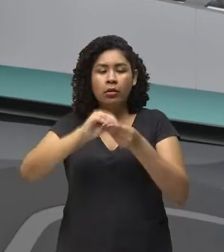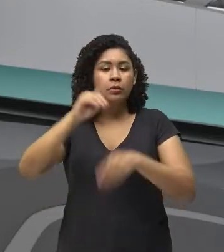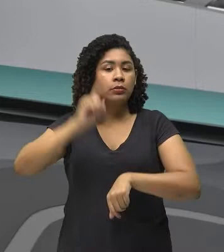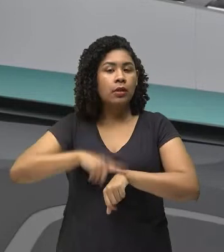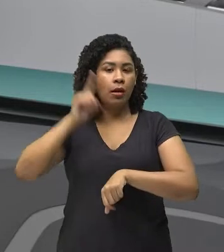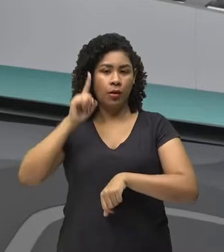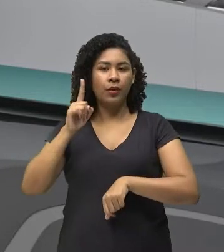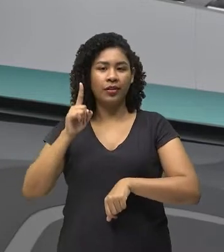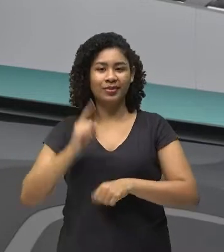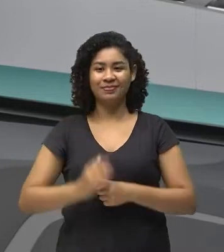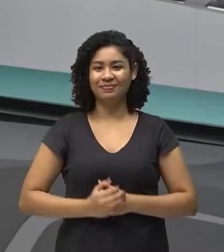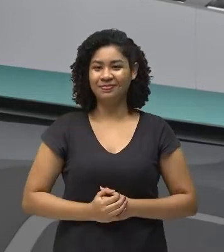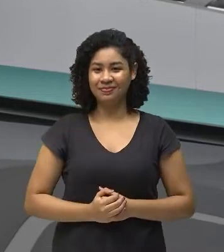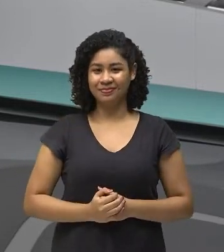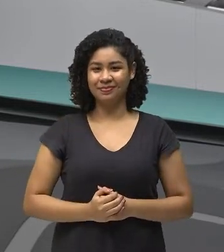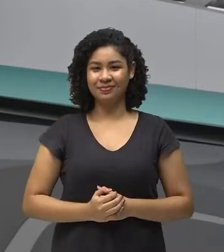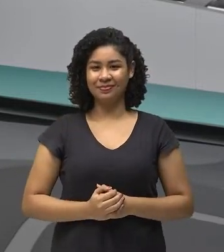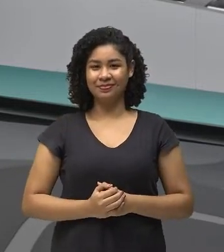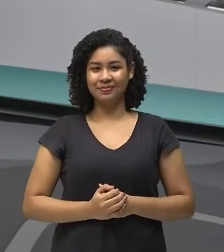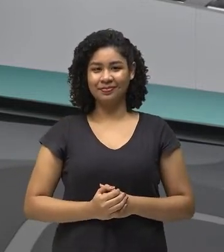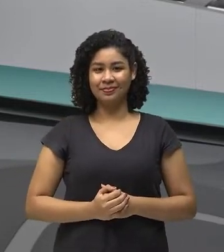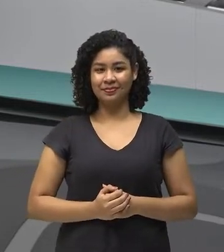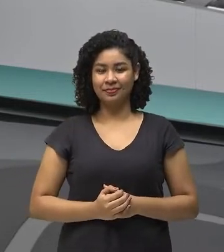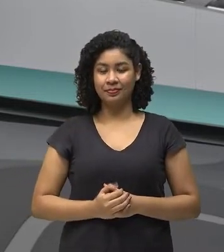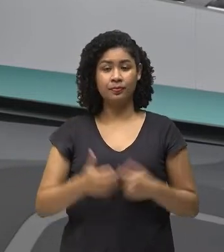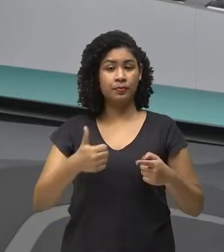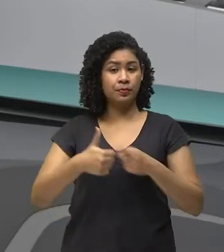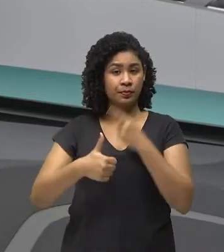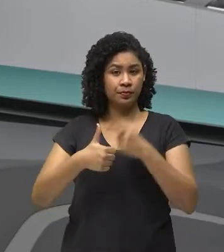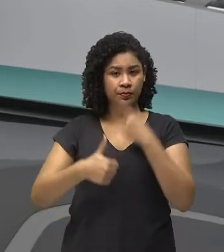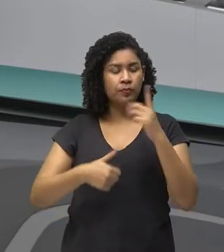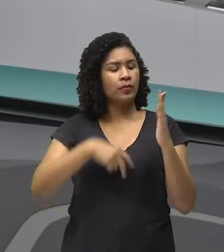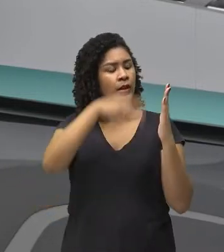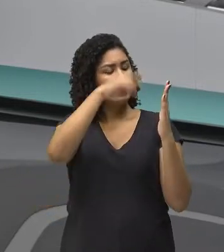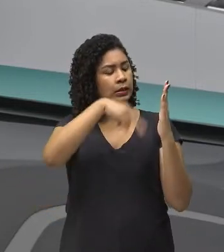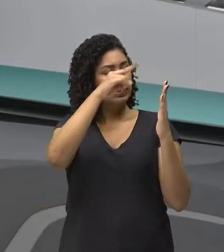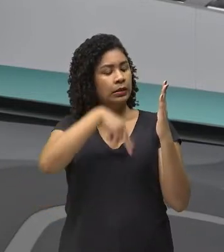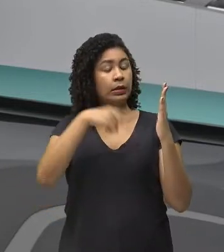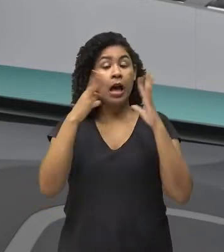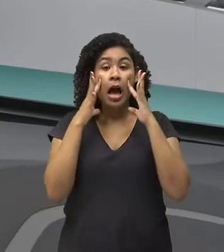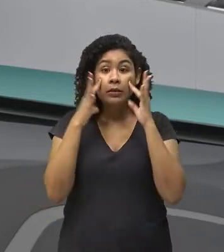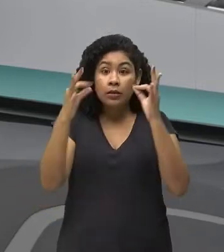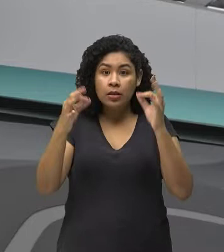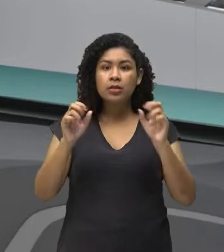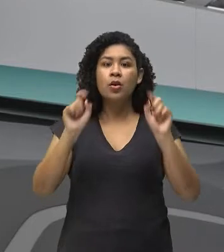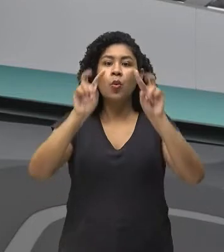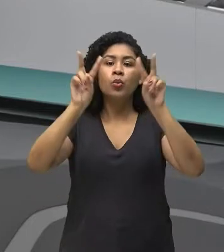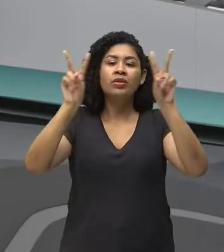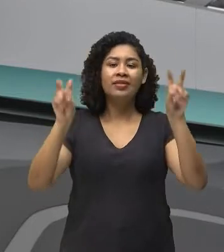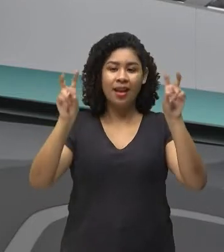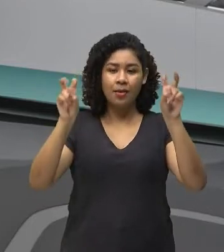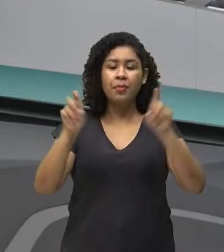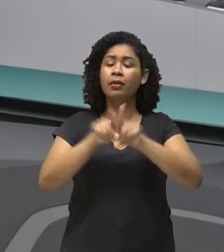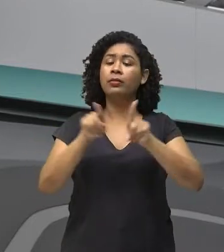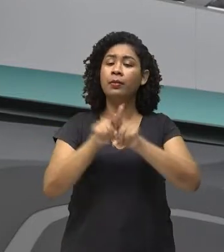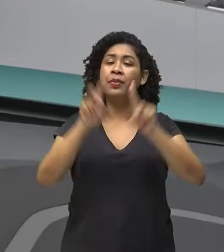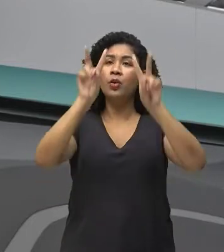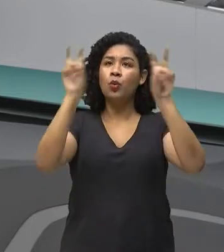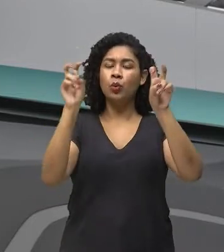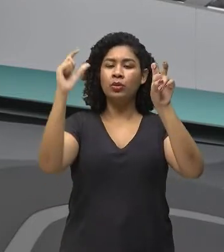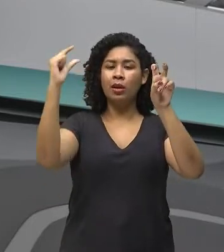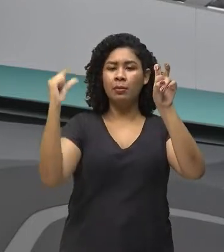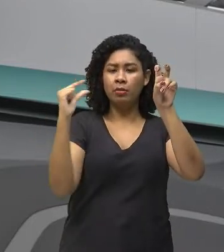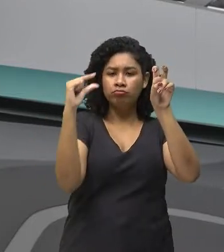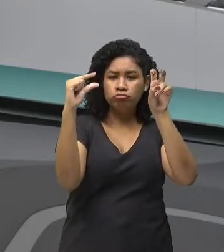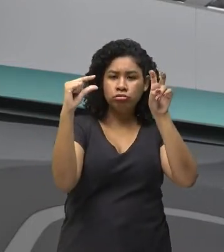fazendo nesses passos. Primeiro, ler com atenção o título e subtítulos. People, não passem batido